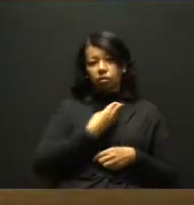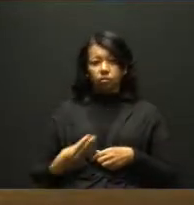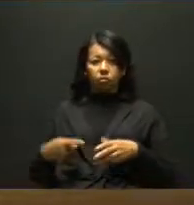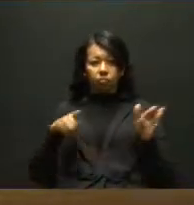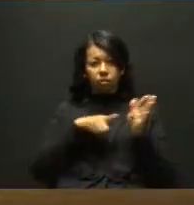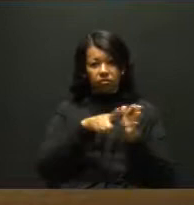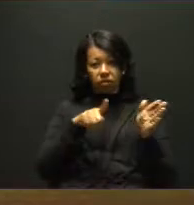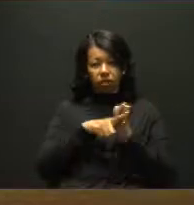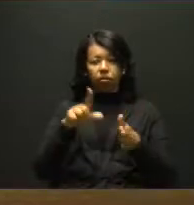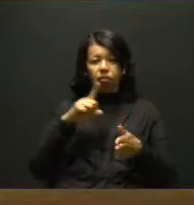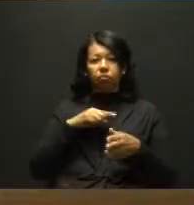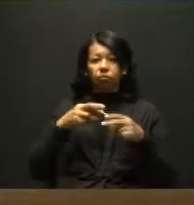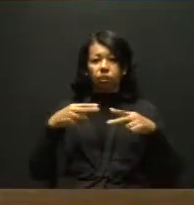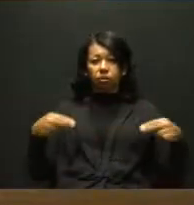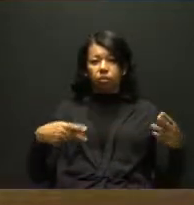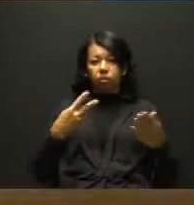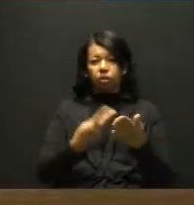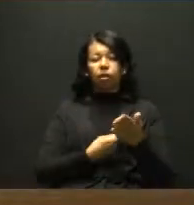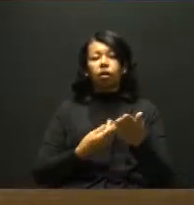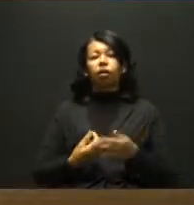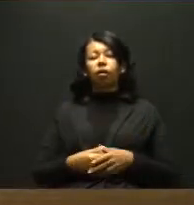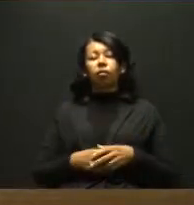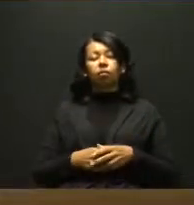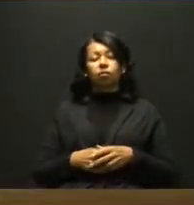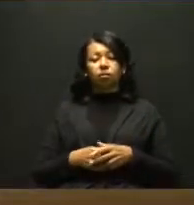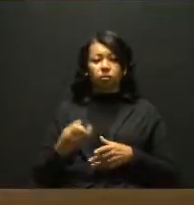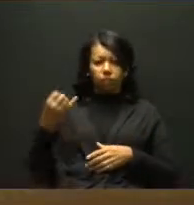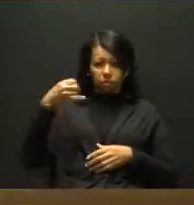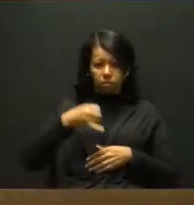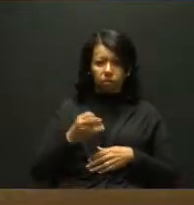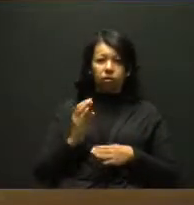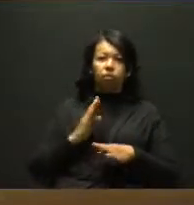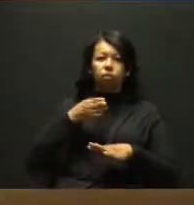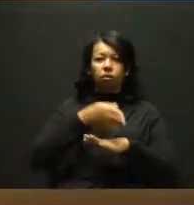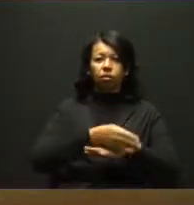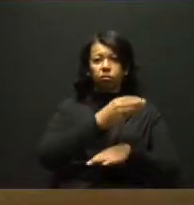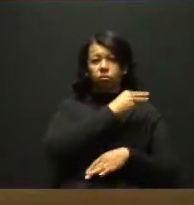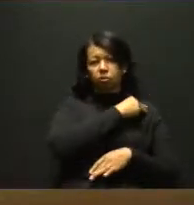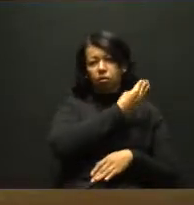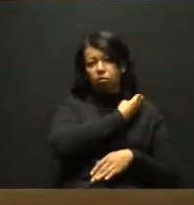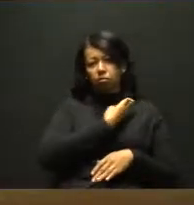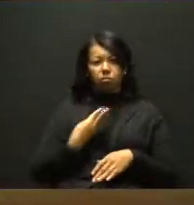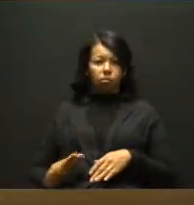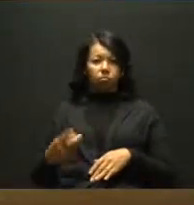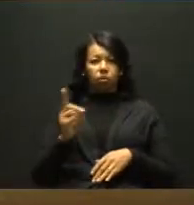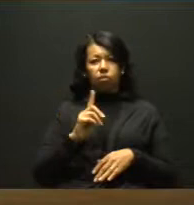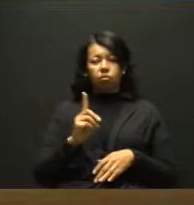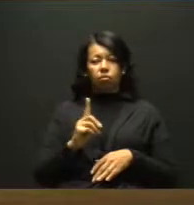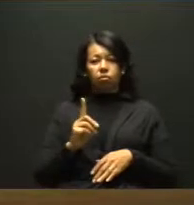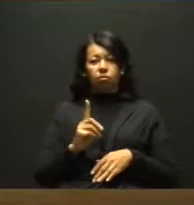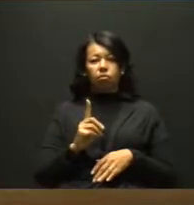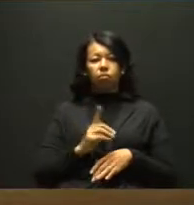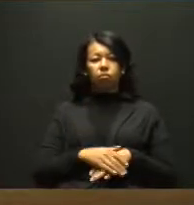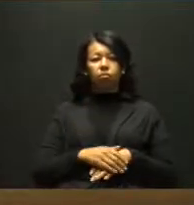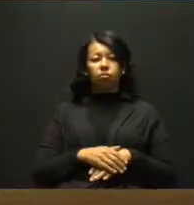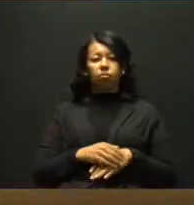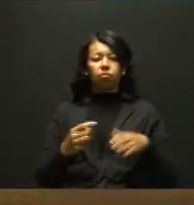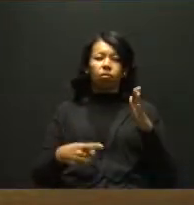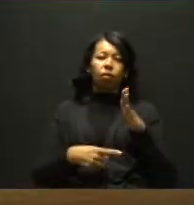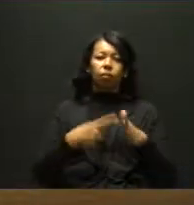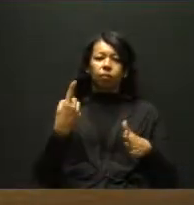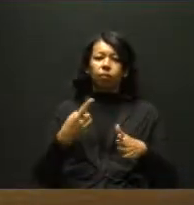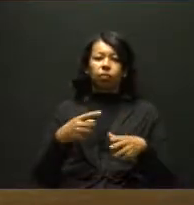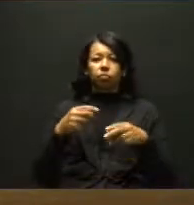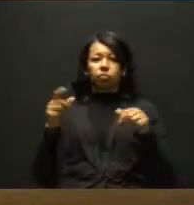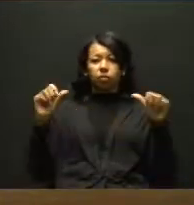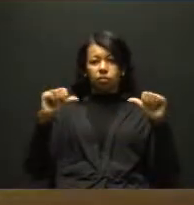coisa ilícita tiver alguma coisa errada aí sim entra membros do ministério público o o oac roça